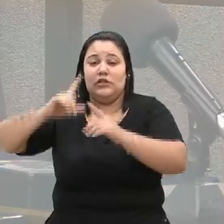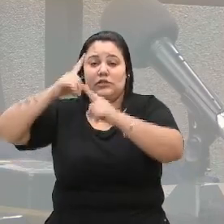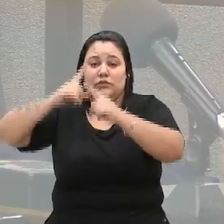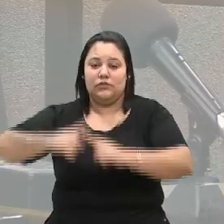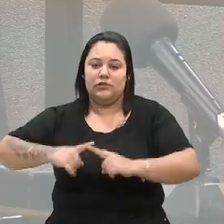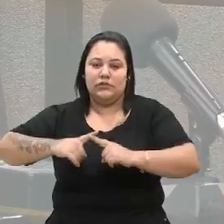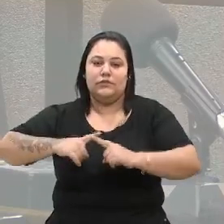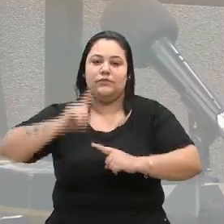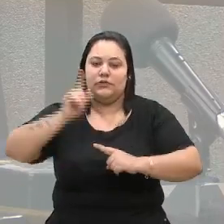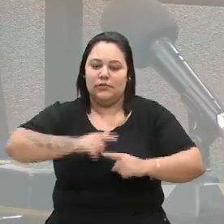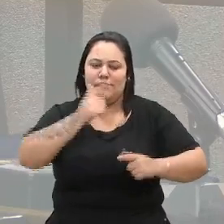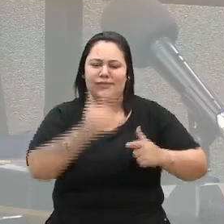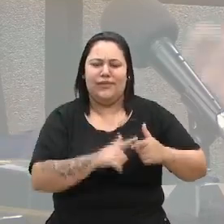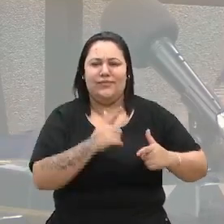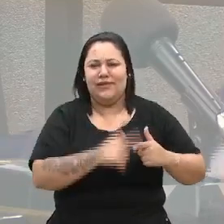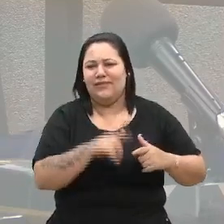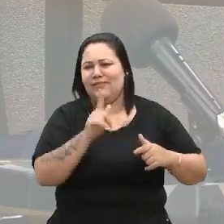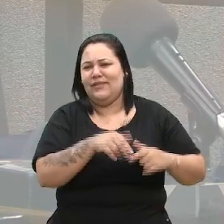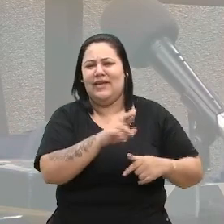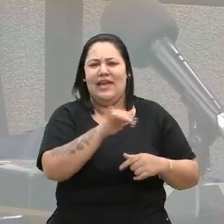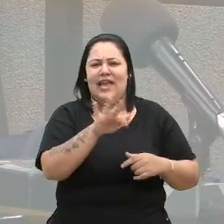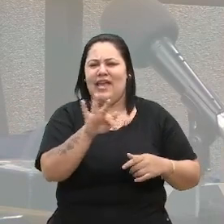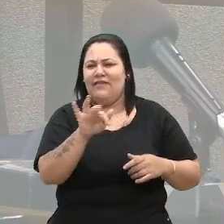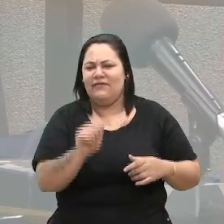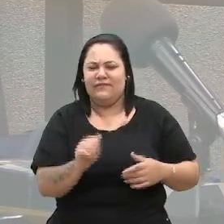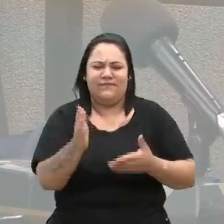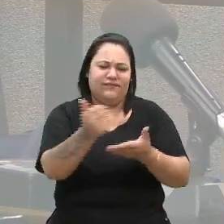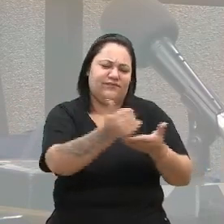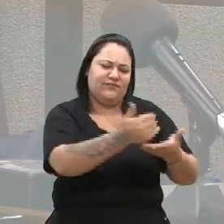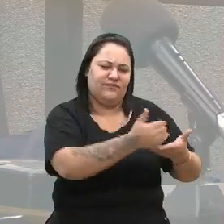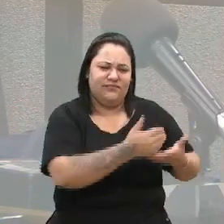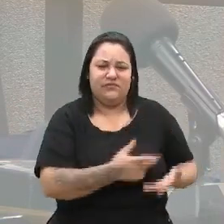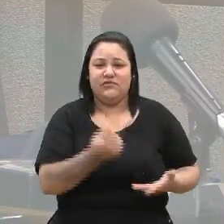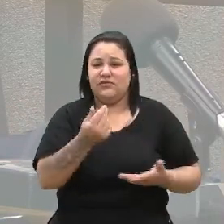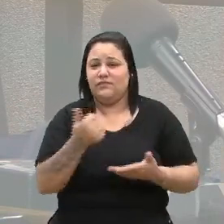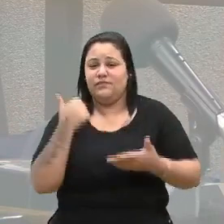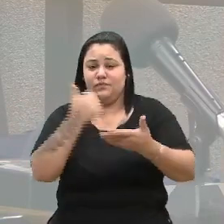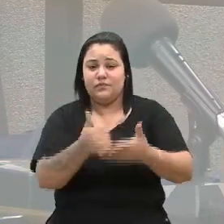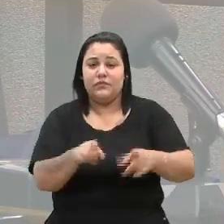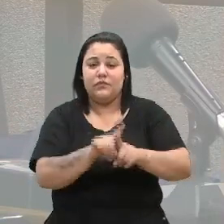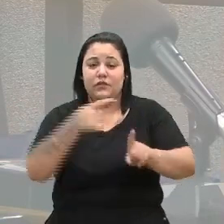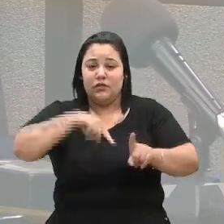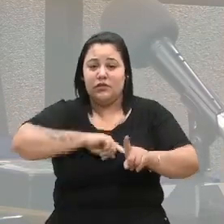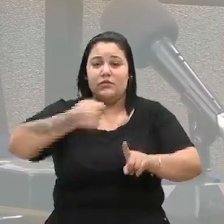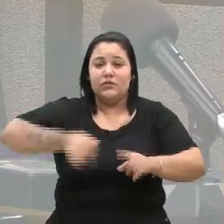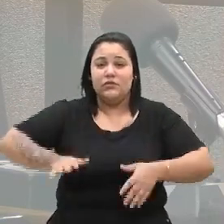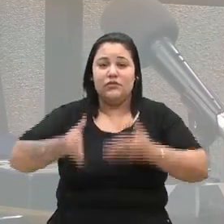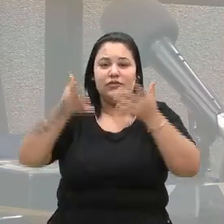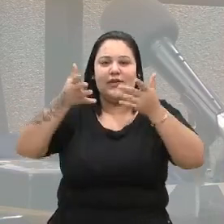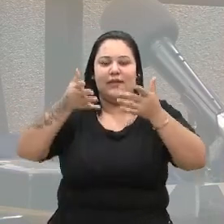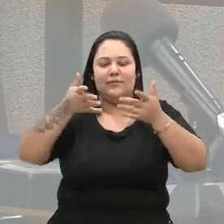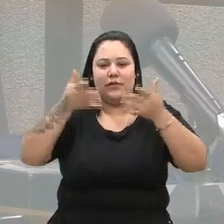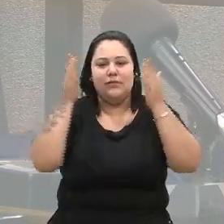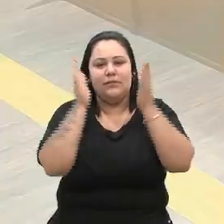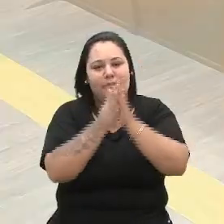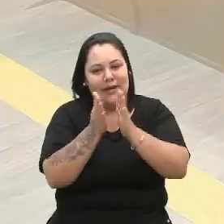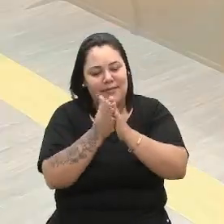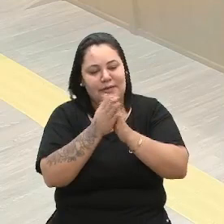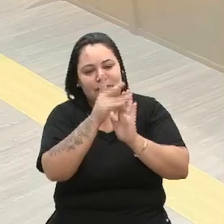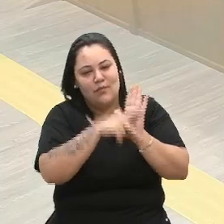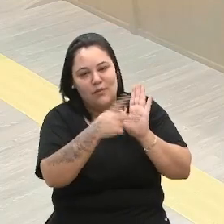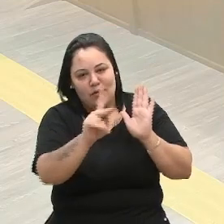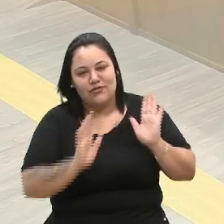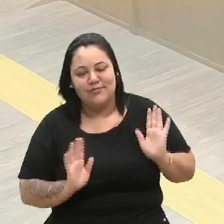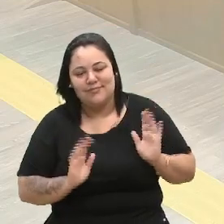problema de rifa, de pegar dinheiro, de ajuda, de apoio. Eu acho que nós temos que incentivar isso. Parabéns pelo seu projeto, vereador Bressan.